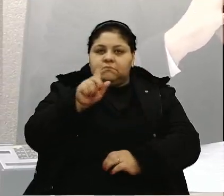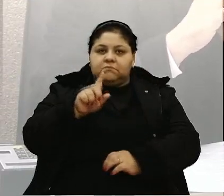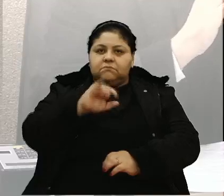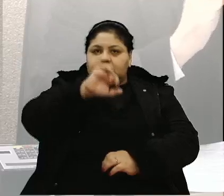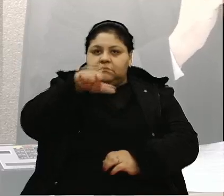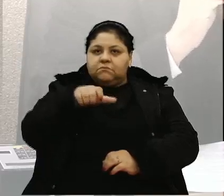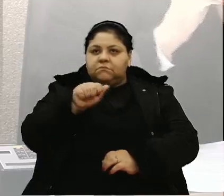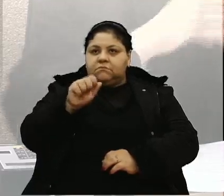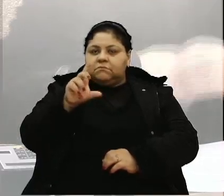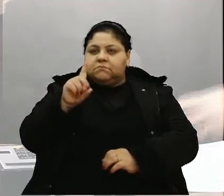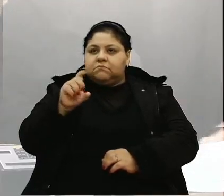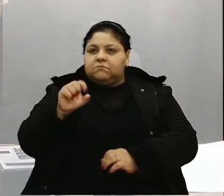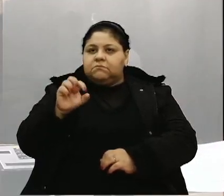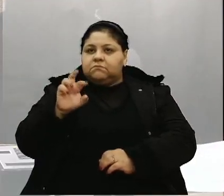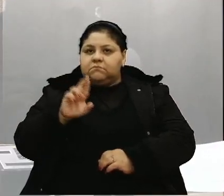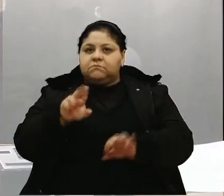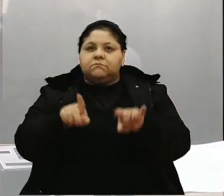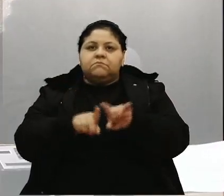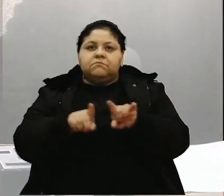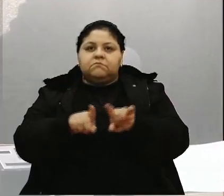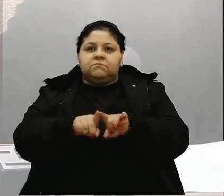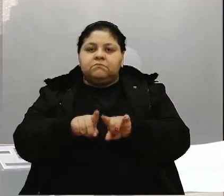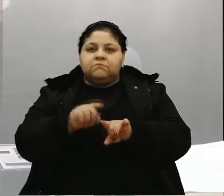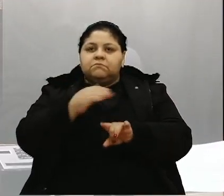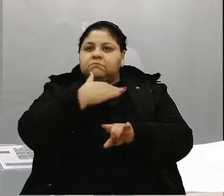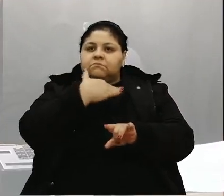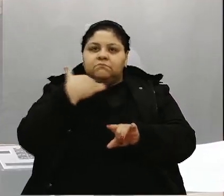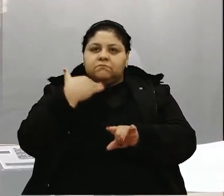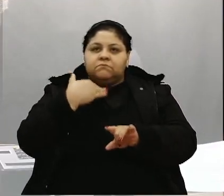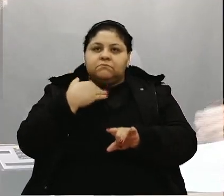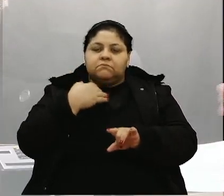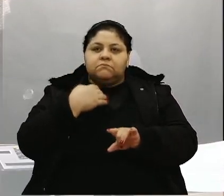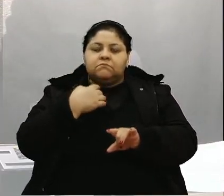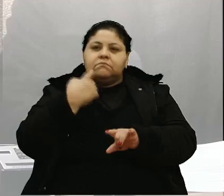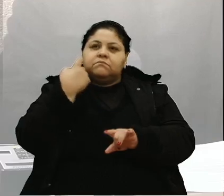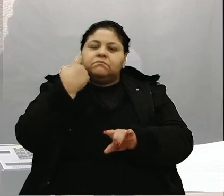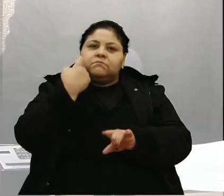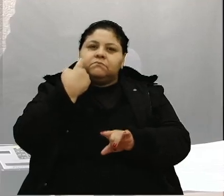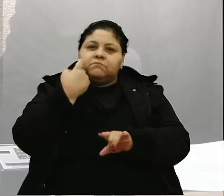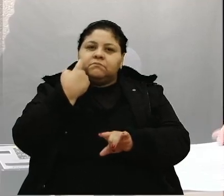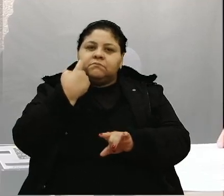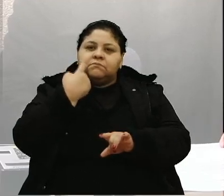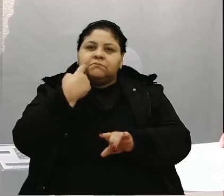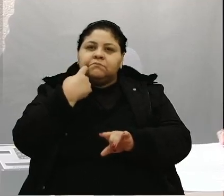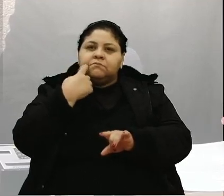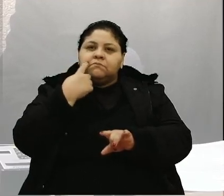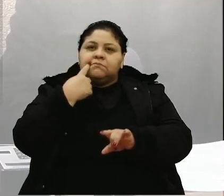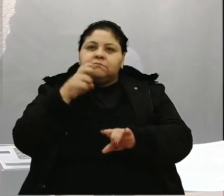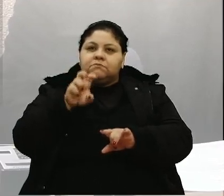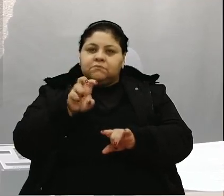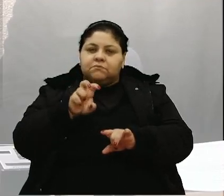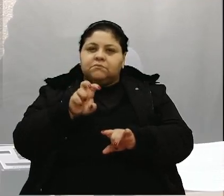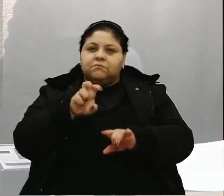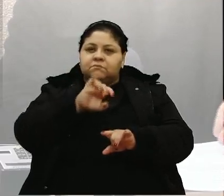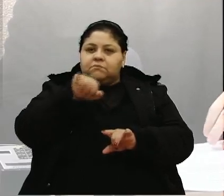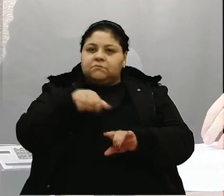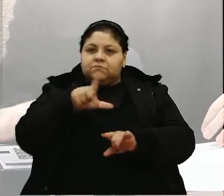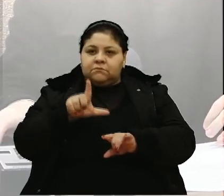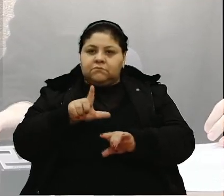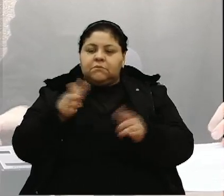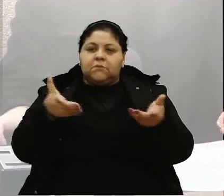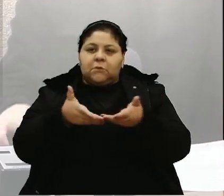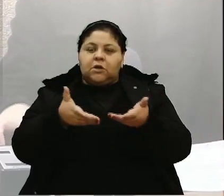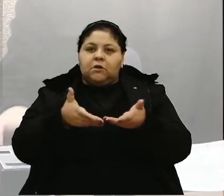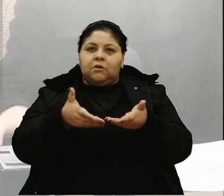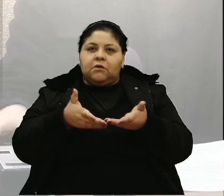Correa Torves, que também acabou vindo a óbito na sexta-feira, dia 5/7, que fique aqui